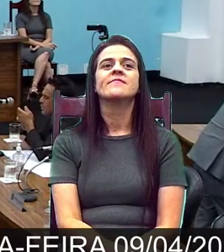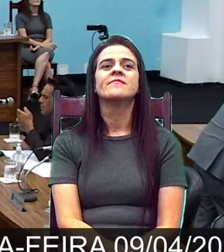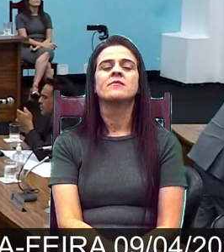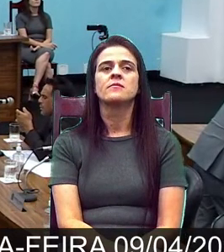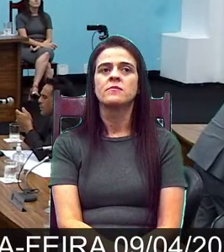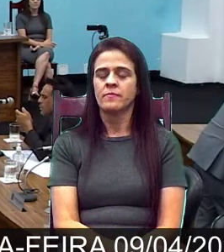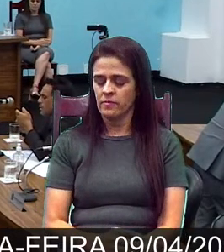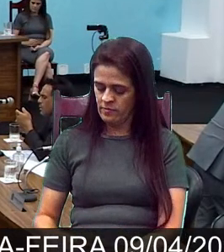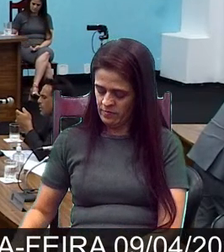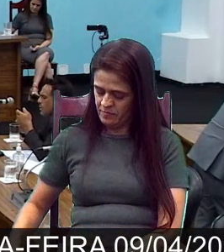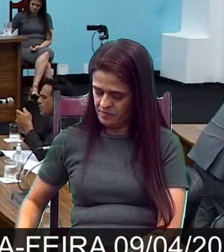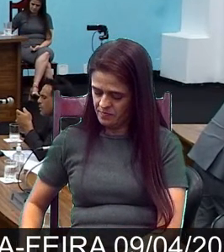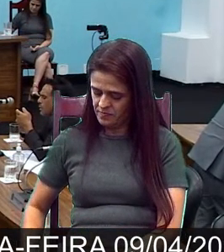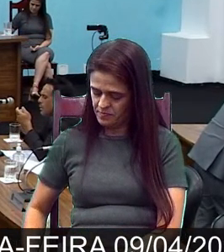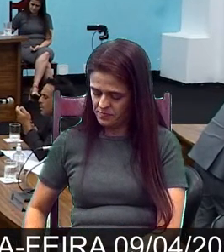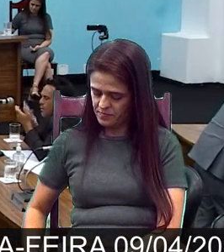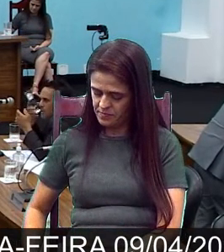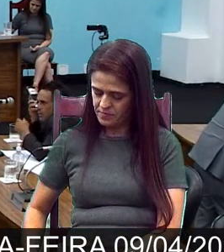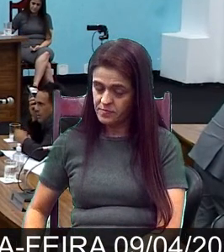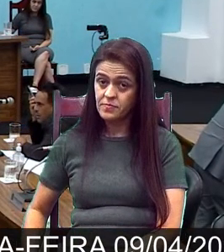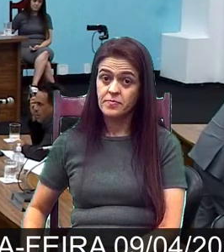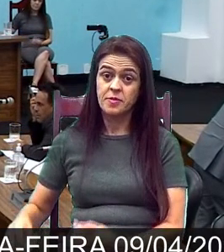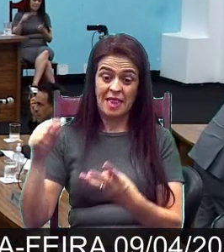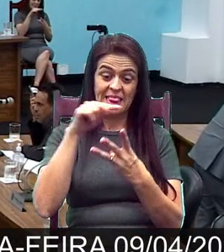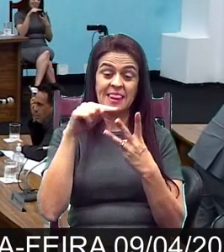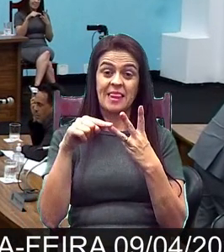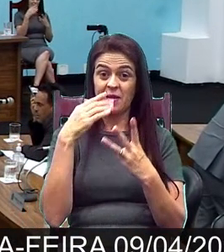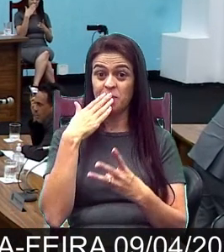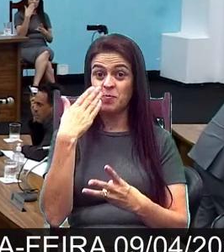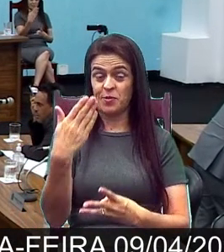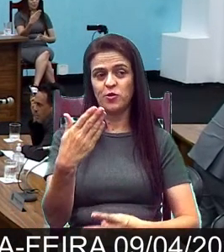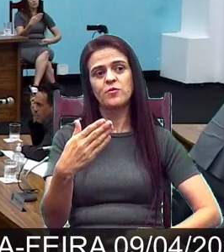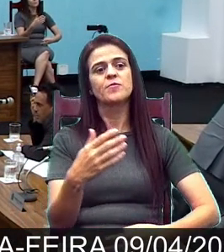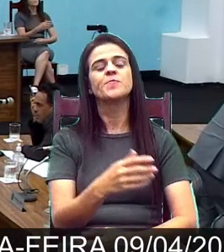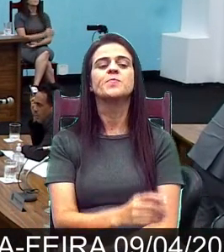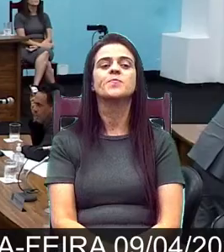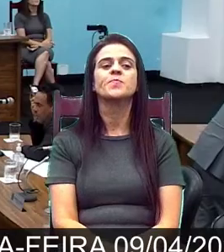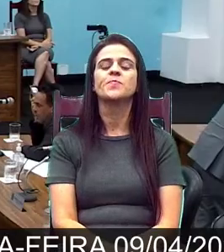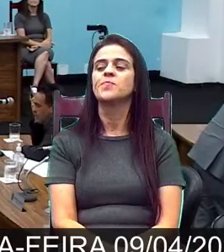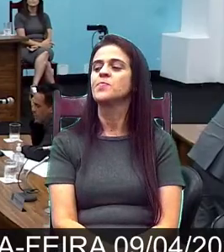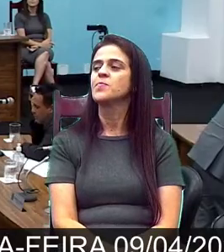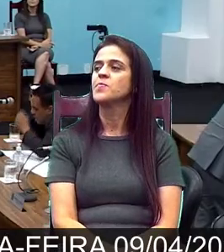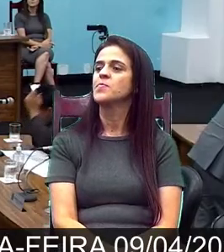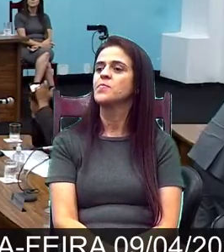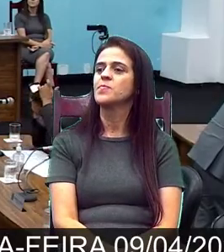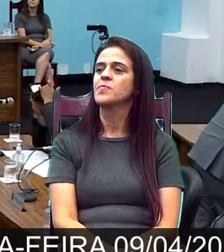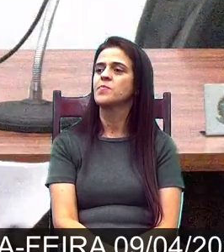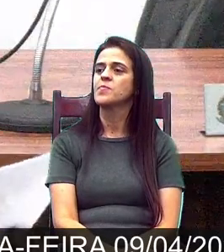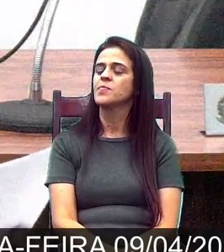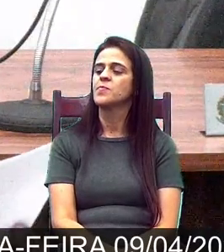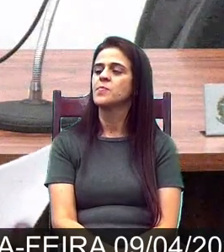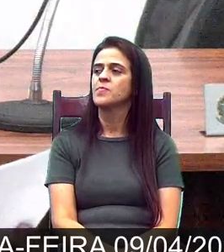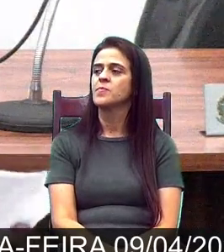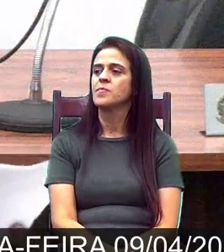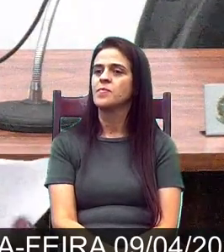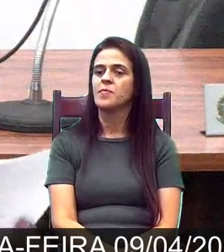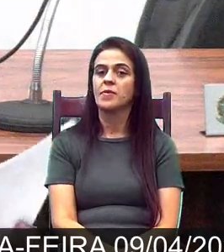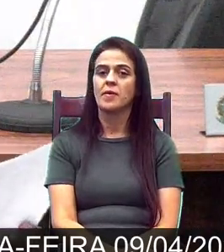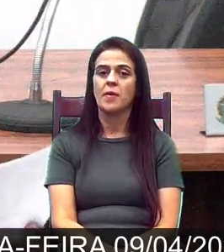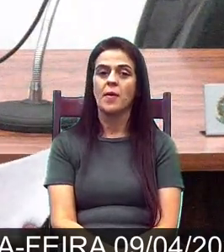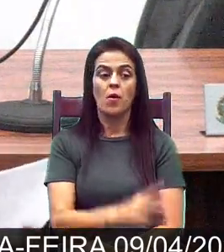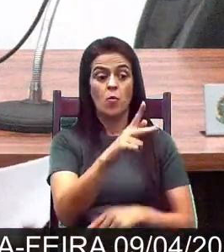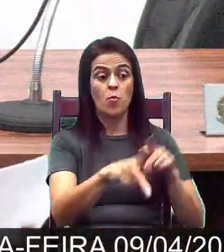Hoje eu estou com três indicações parlamentares, né? A pedido da